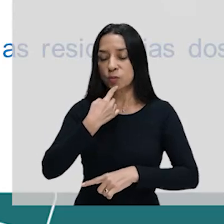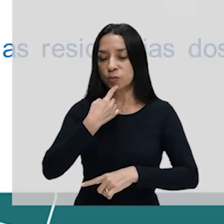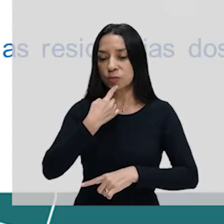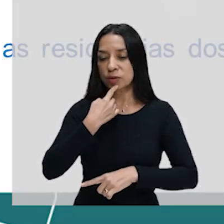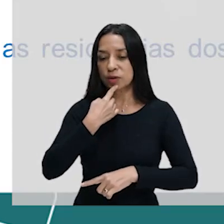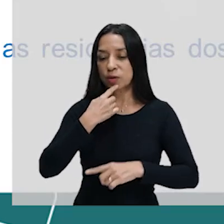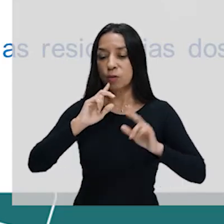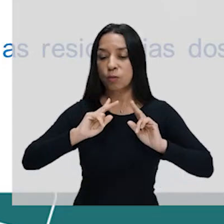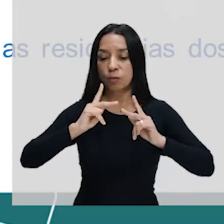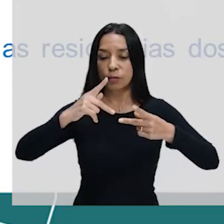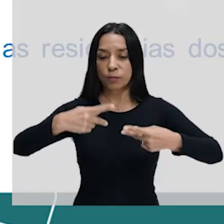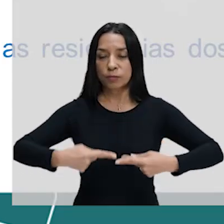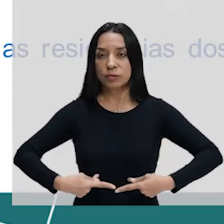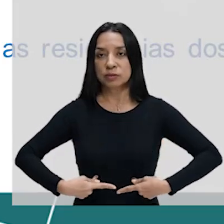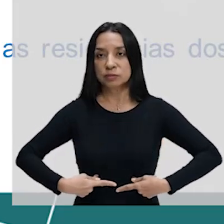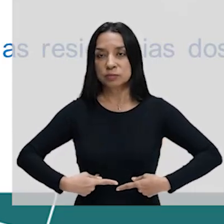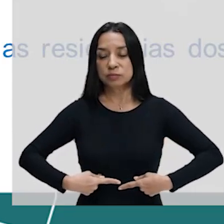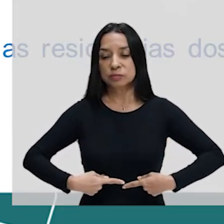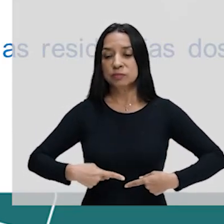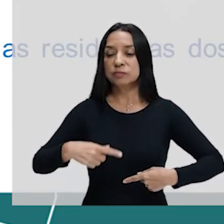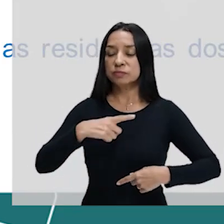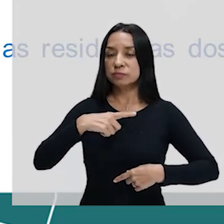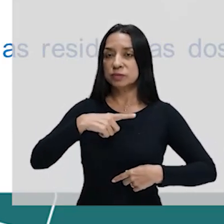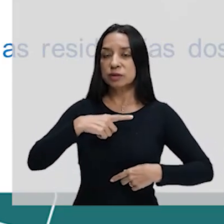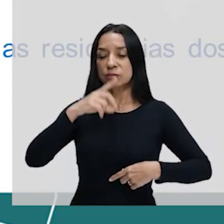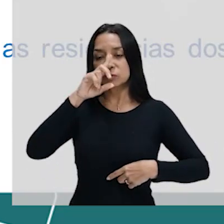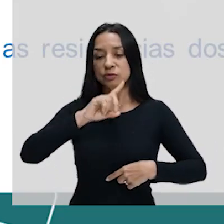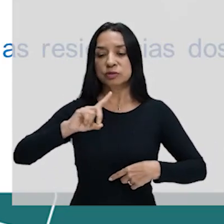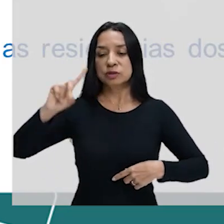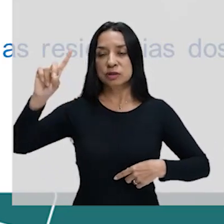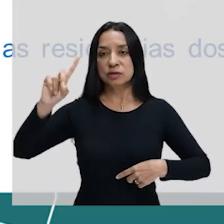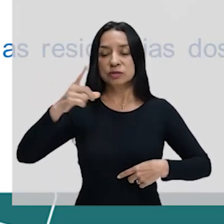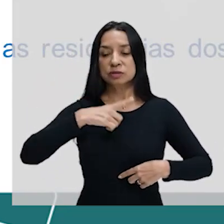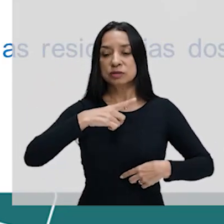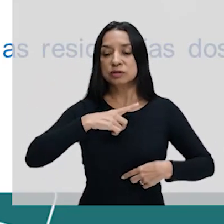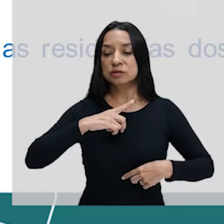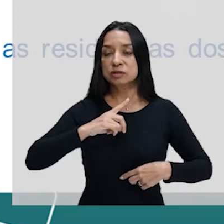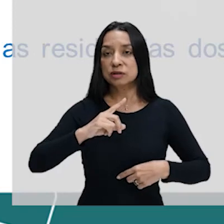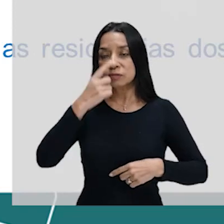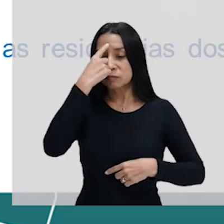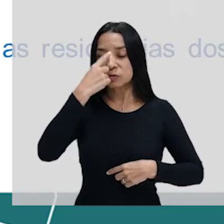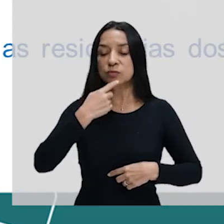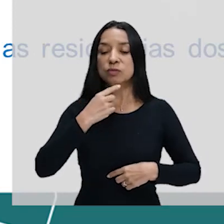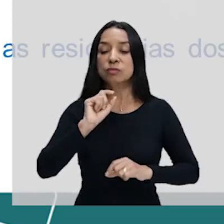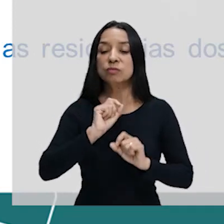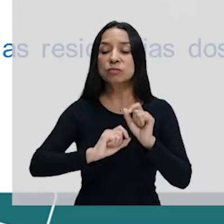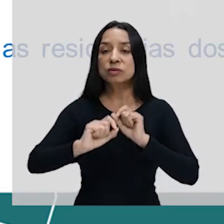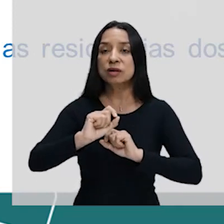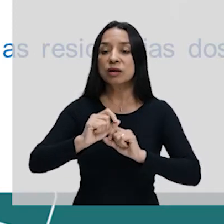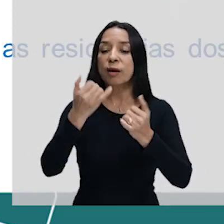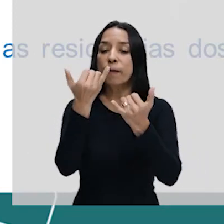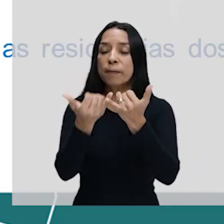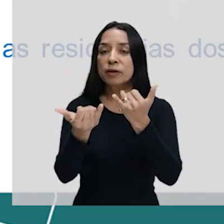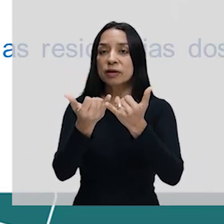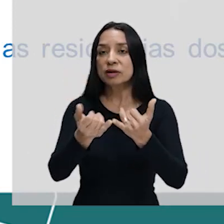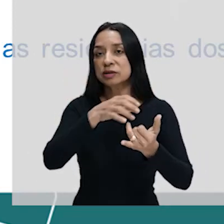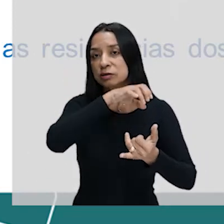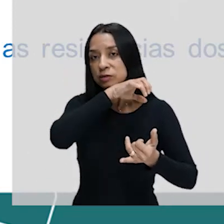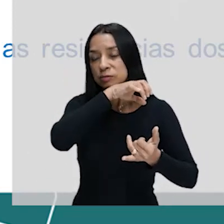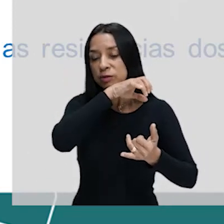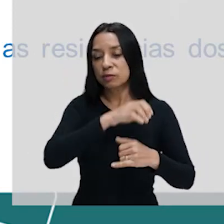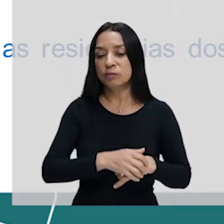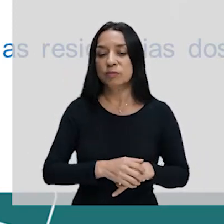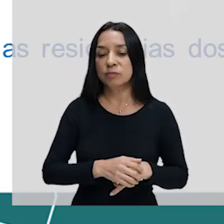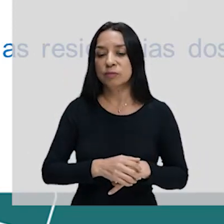humana, e nós temos deuses que têm figuras o quê? Animais. Então, divindades